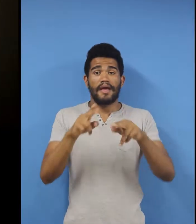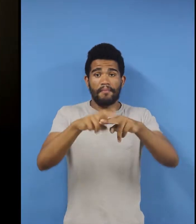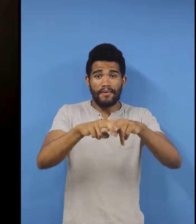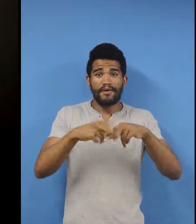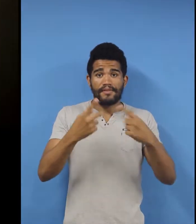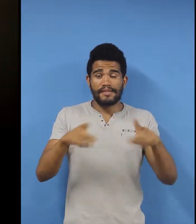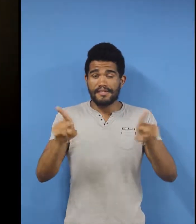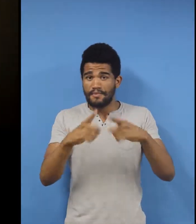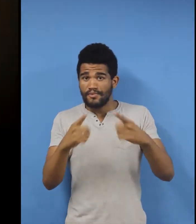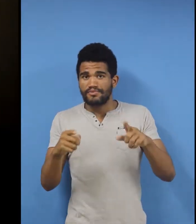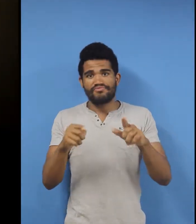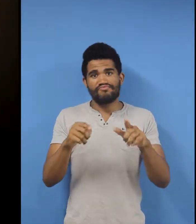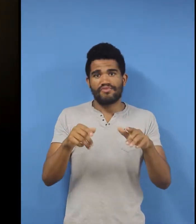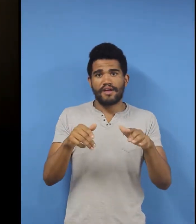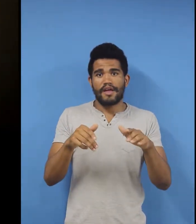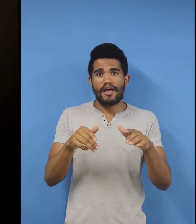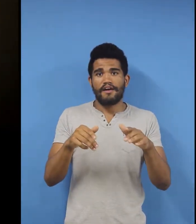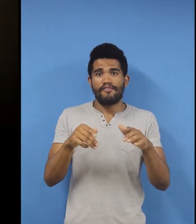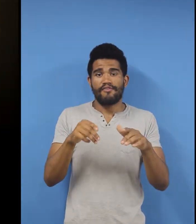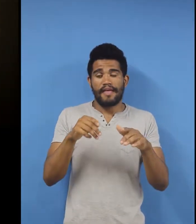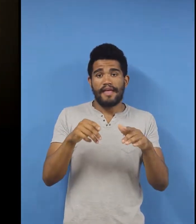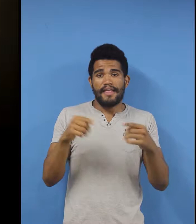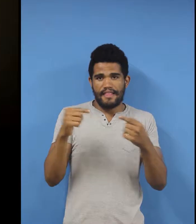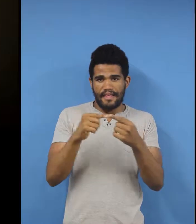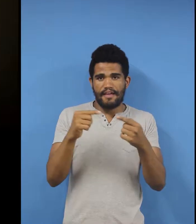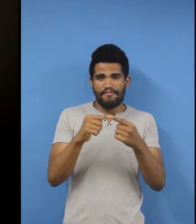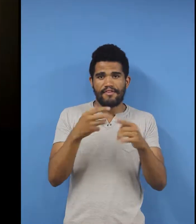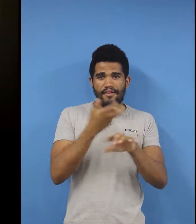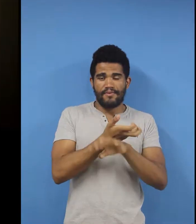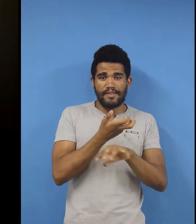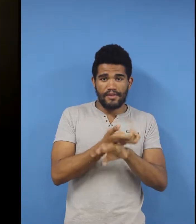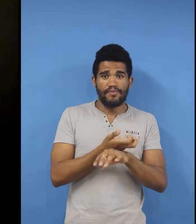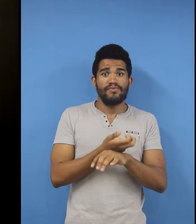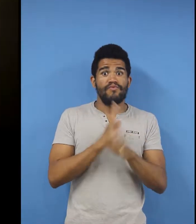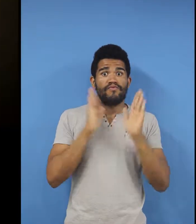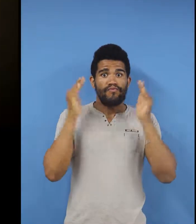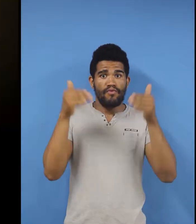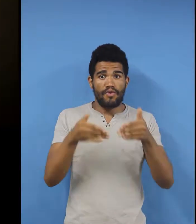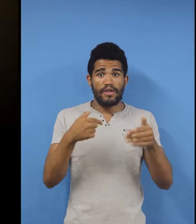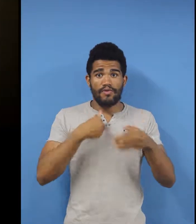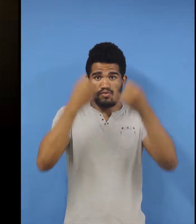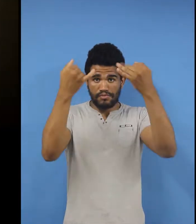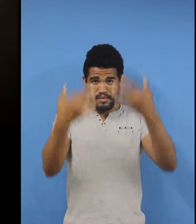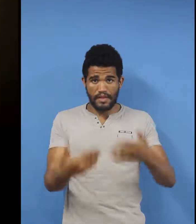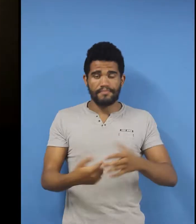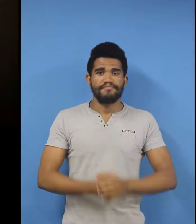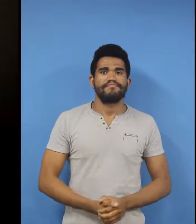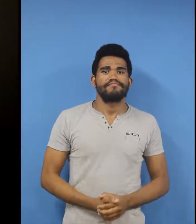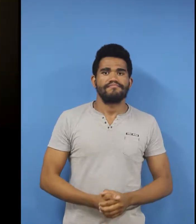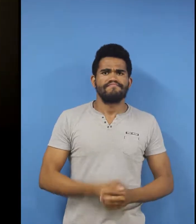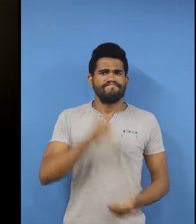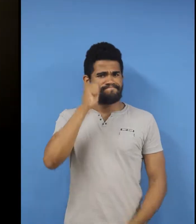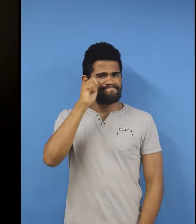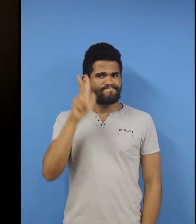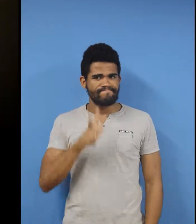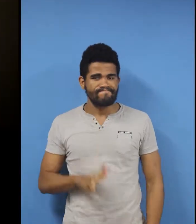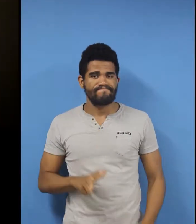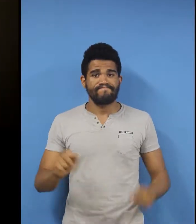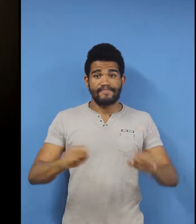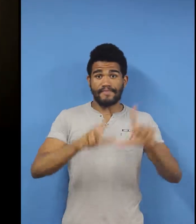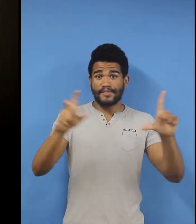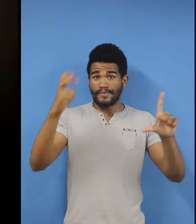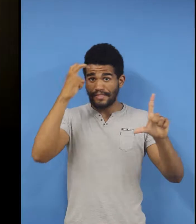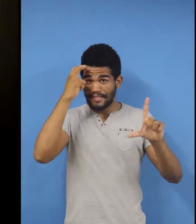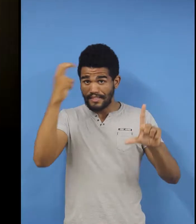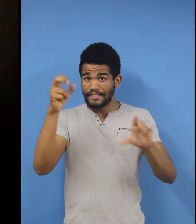dessa música, não tem nada a ver com ritmo, tem a ver com conteúdo, certo? Foque no que eu vou dizer, ó. Malandramente,